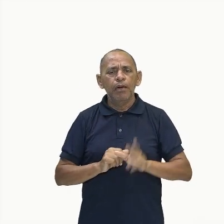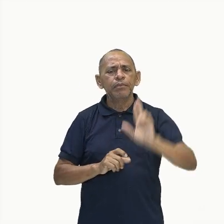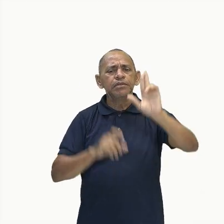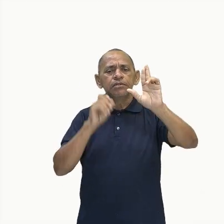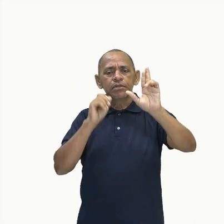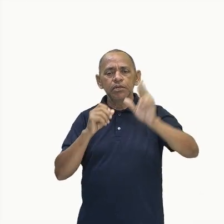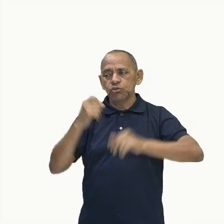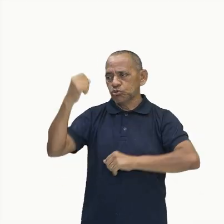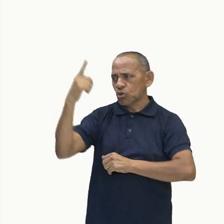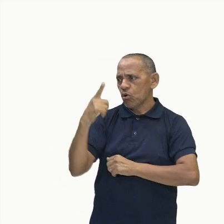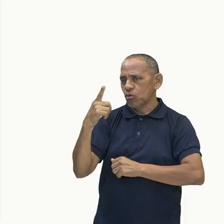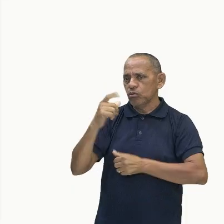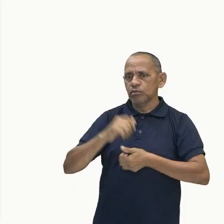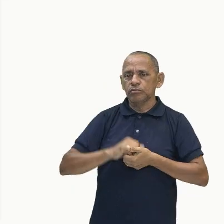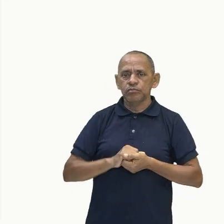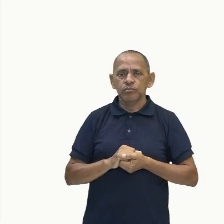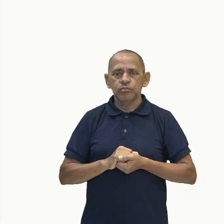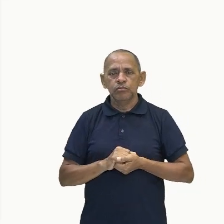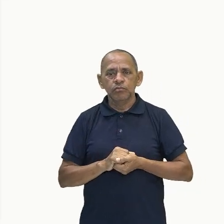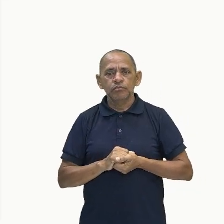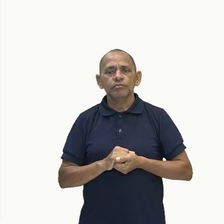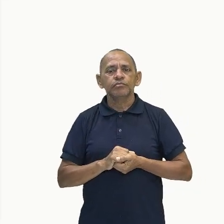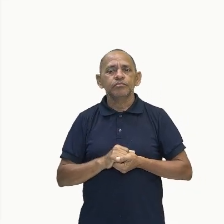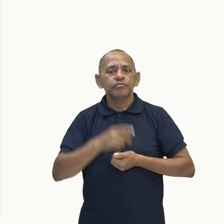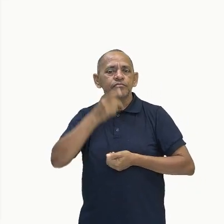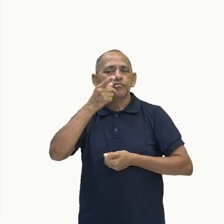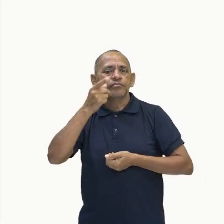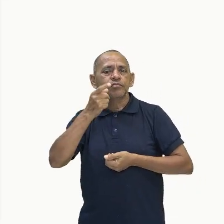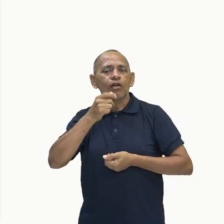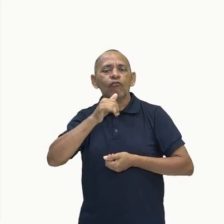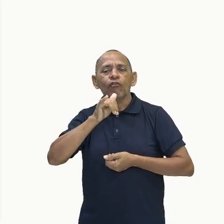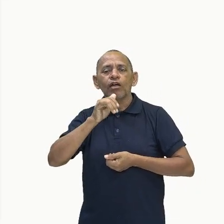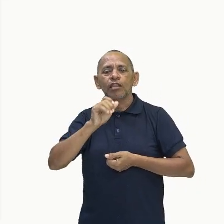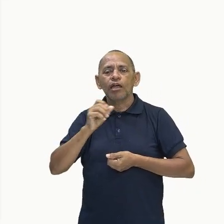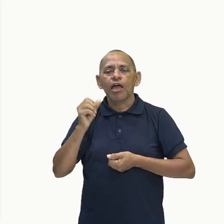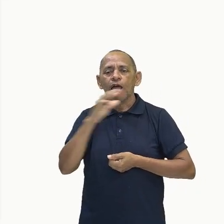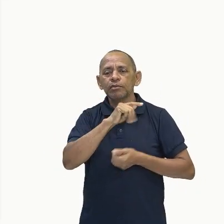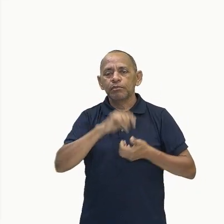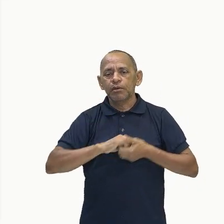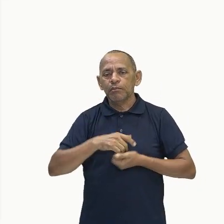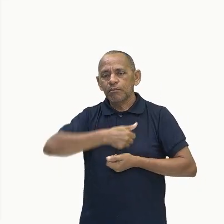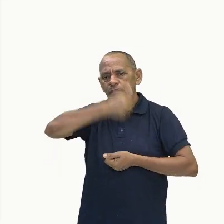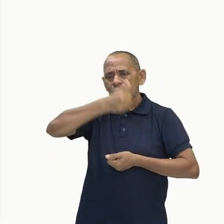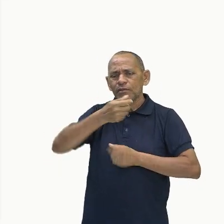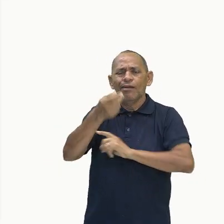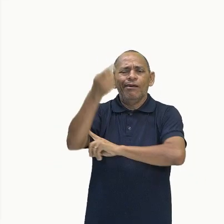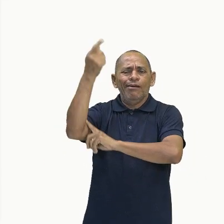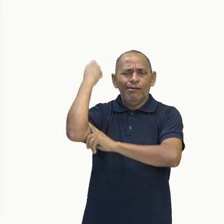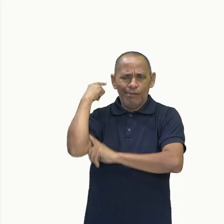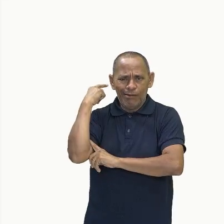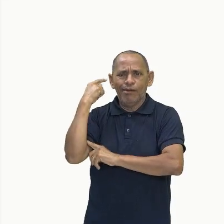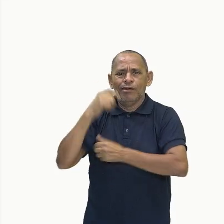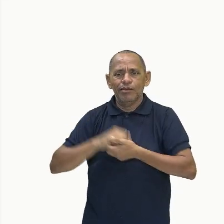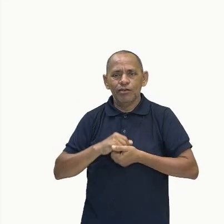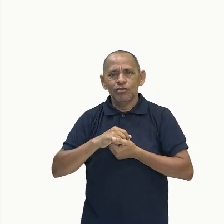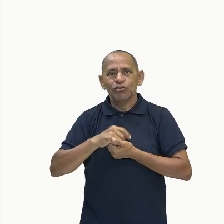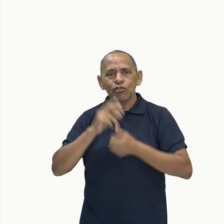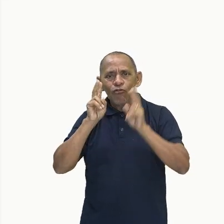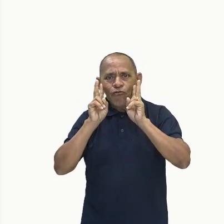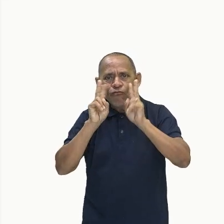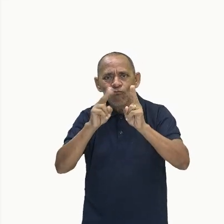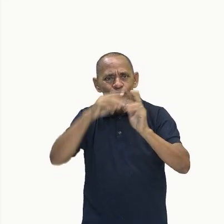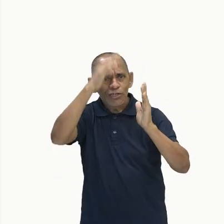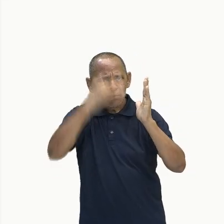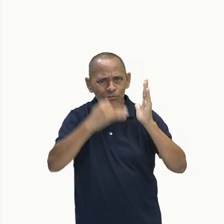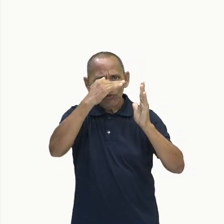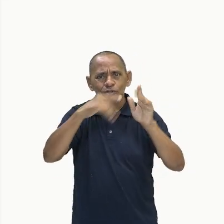só. Agora um testemunho rápido aqui. A primeira vez que eu vi o Abapuru, nos meus tempos de escola, quando eu olhei para essa tela no meu livro didático,